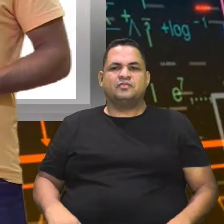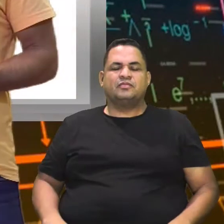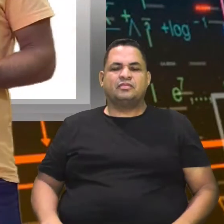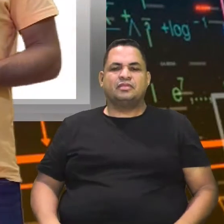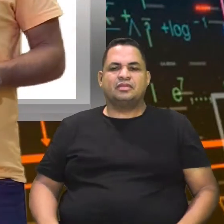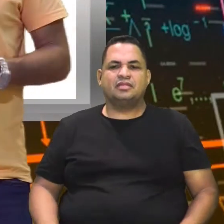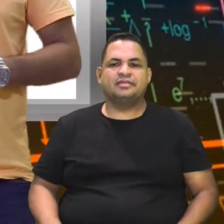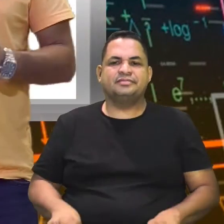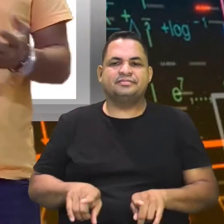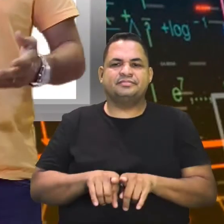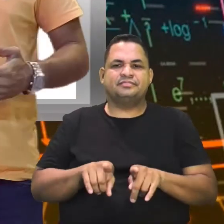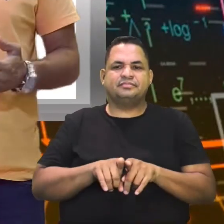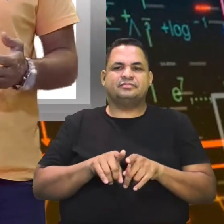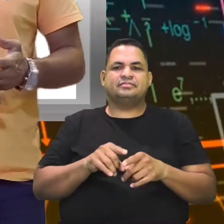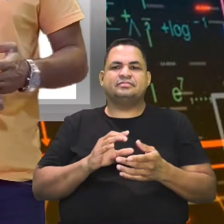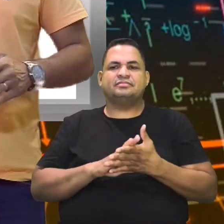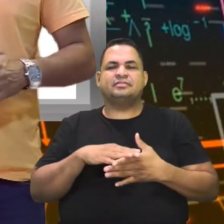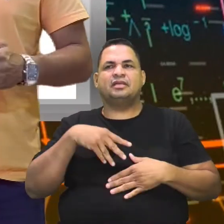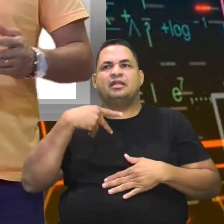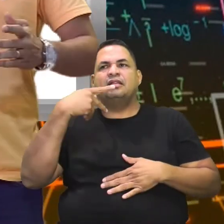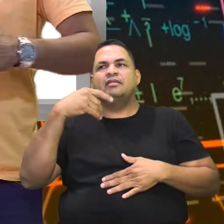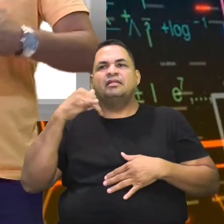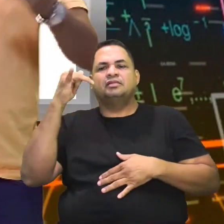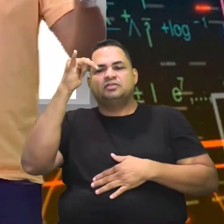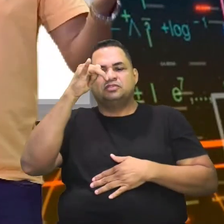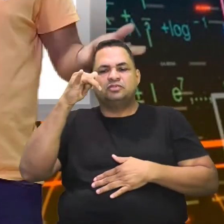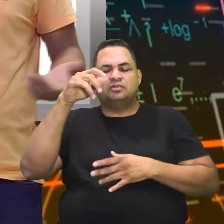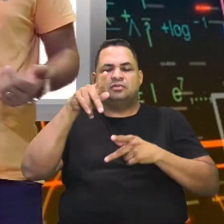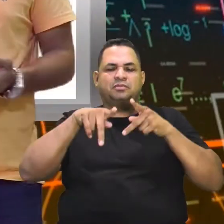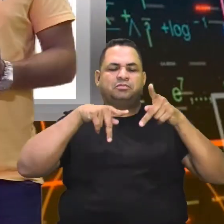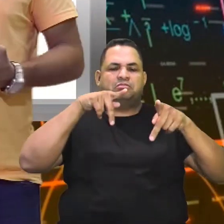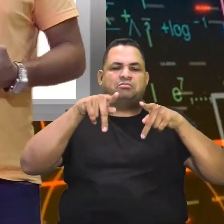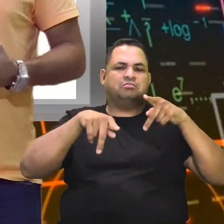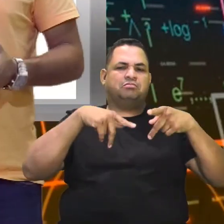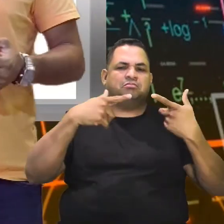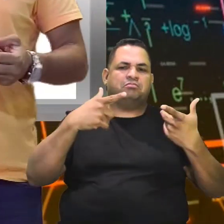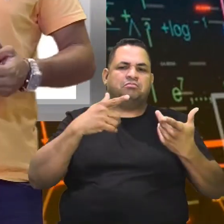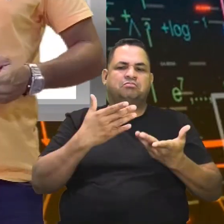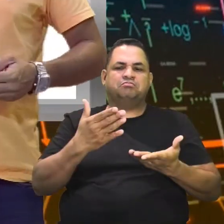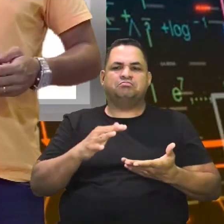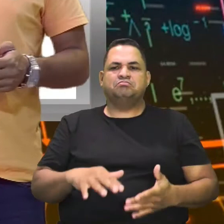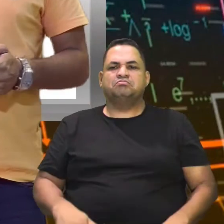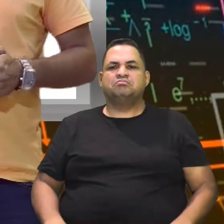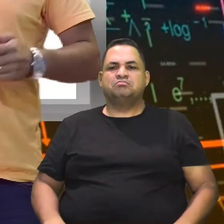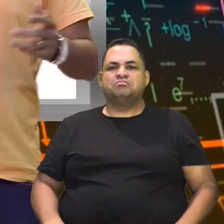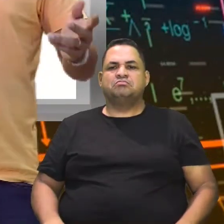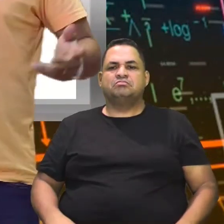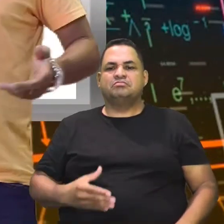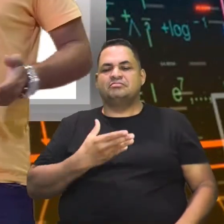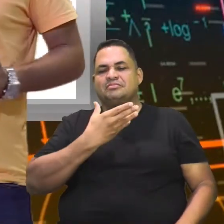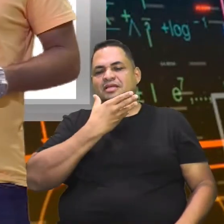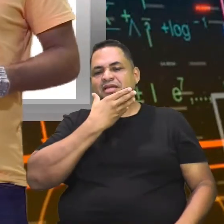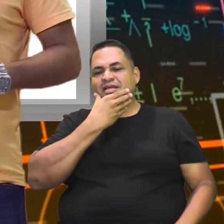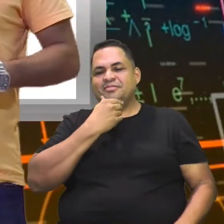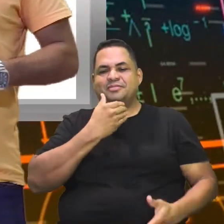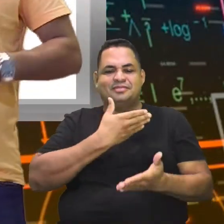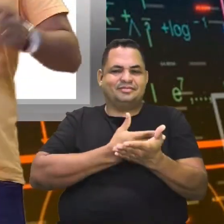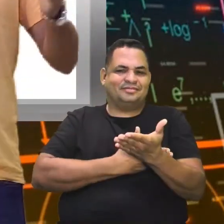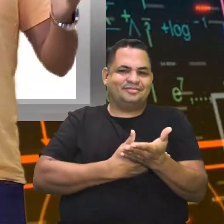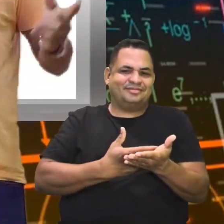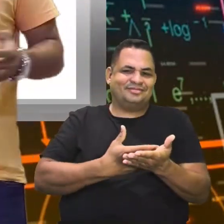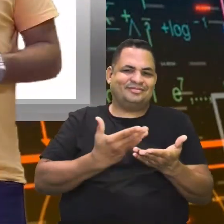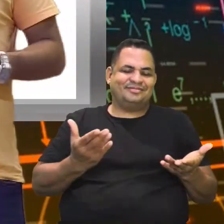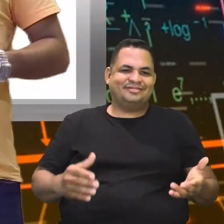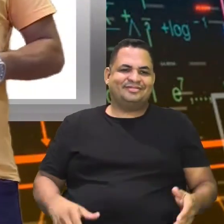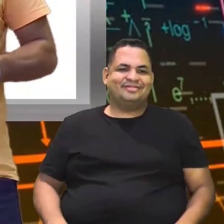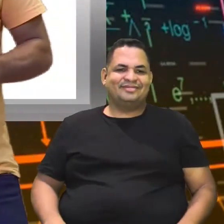tanto ditado popular como aqueles contos, né, aquelas fábulas populares que tinha da mulher de branco, do não sei